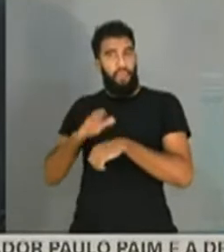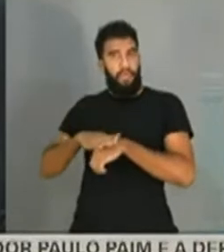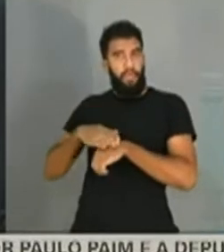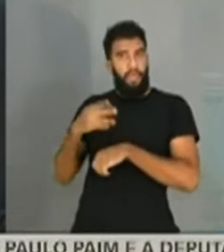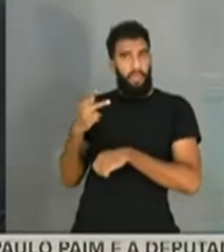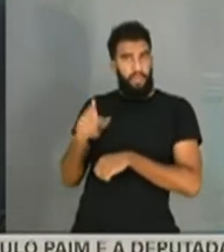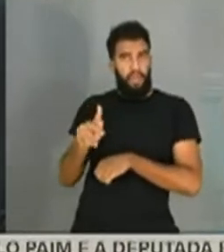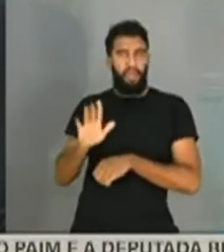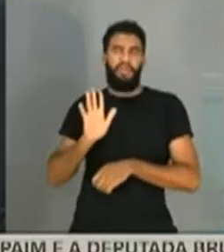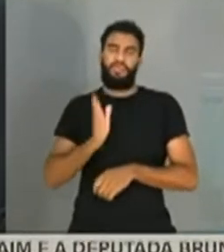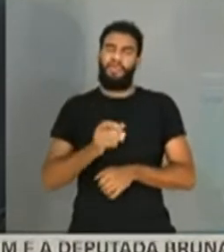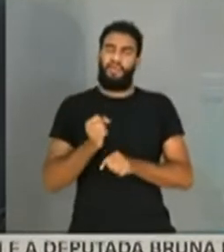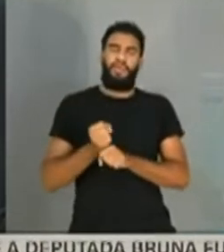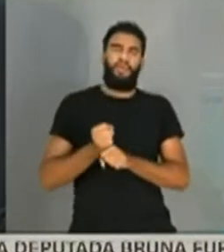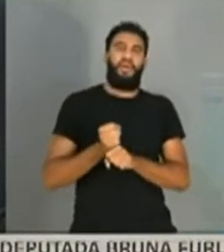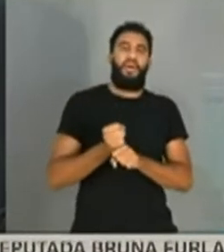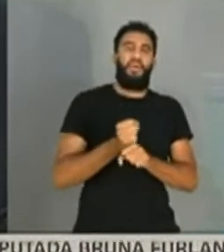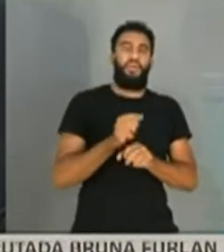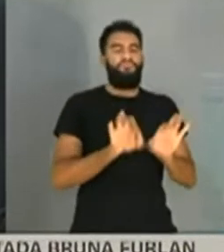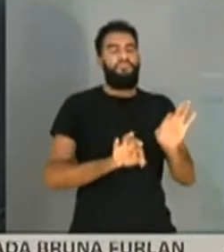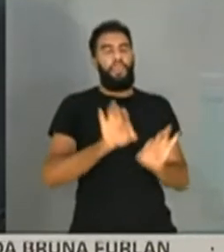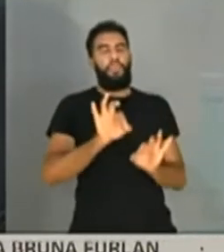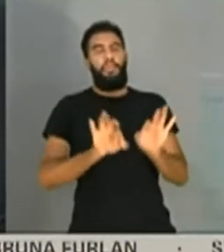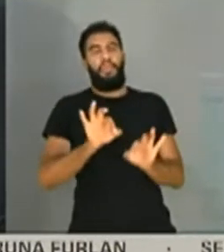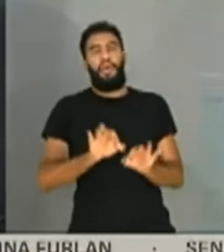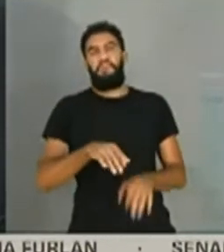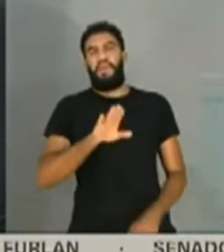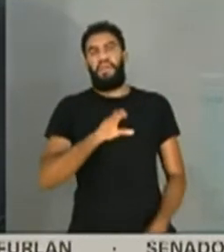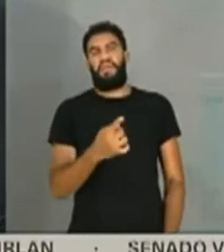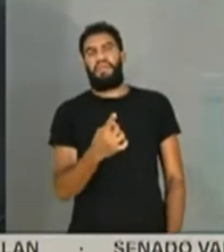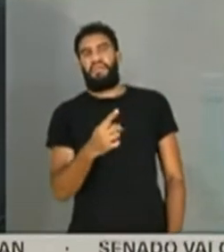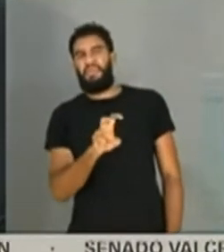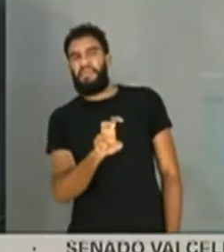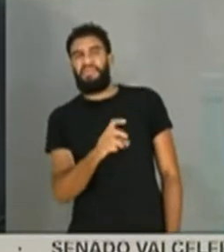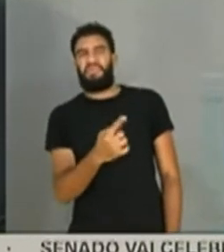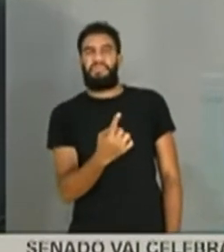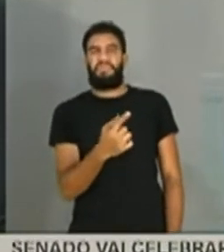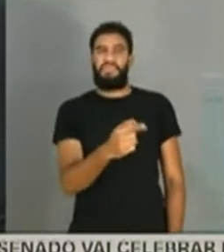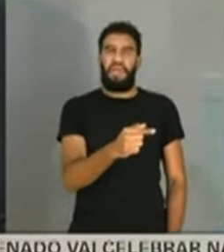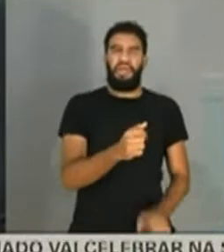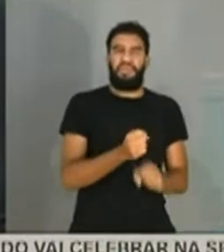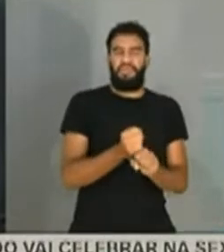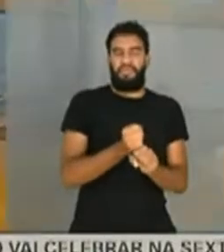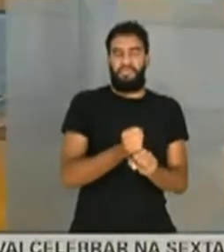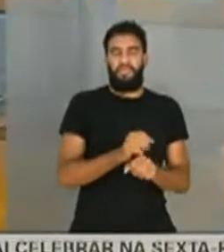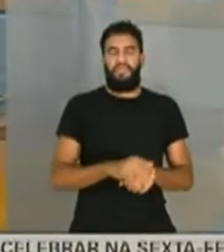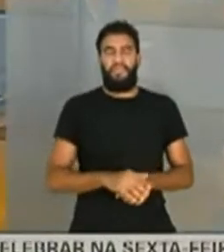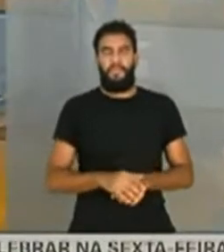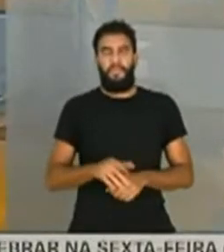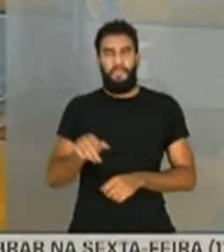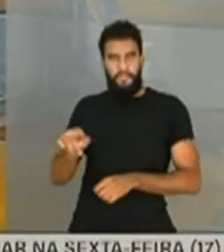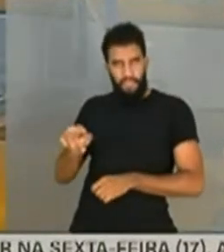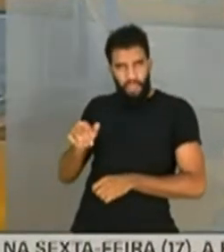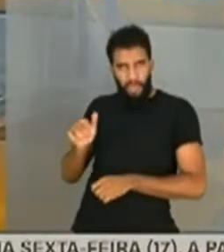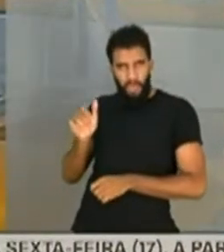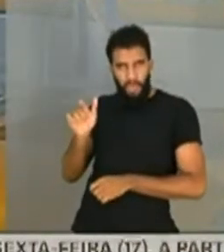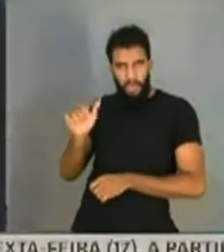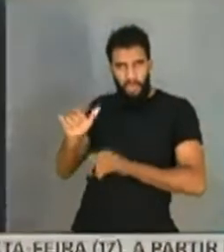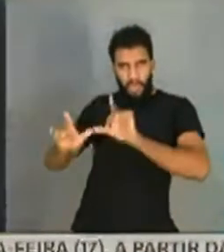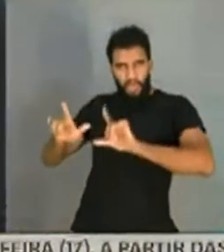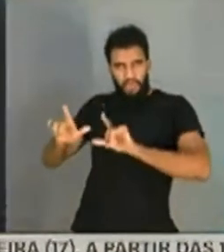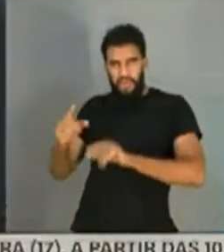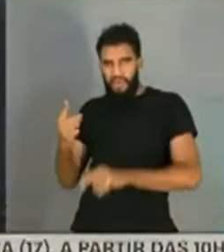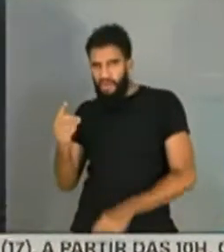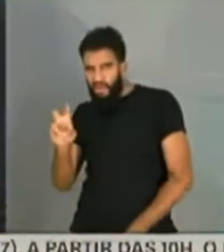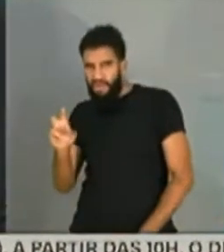que a gente vem construindo isso há mais de 15, 17 anos, senador. A concessão foi há 15, 17 anos, é isso? Isso,